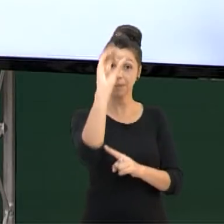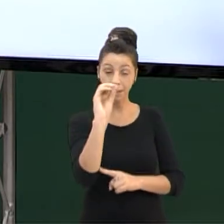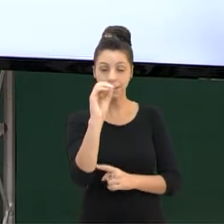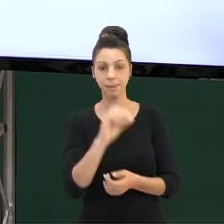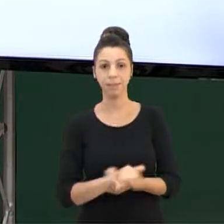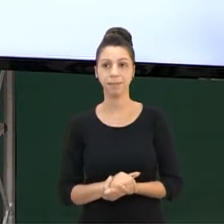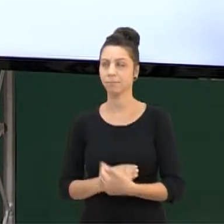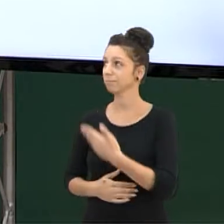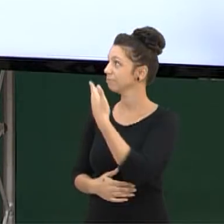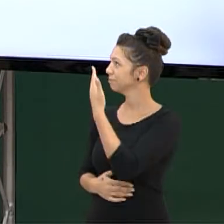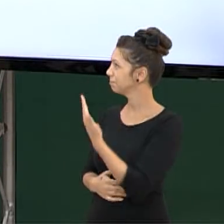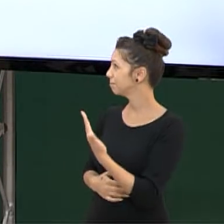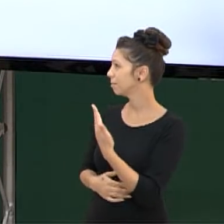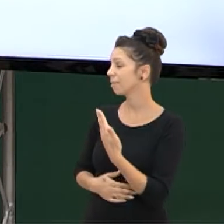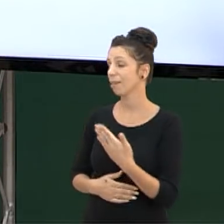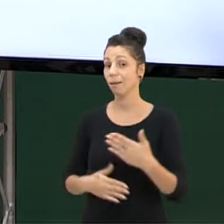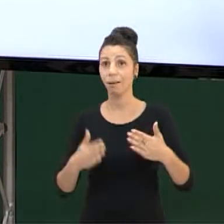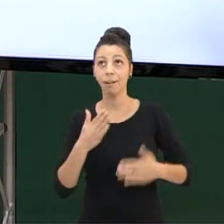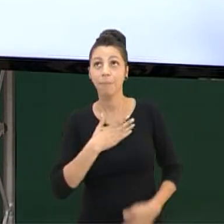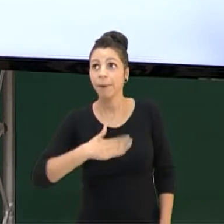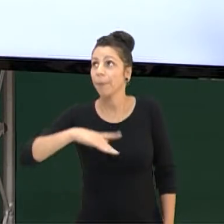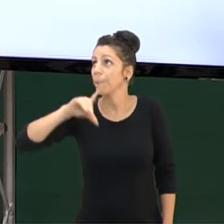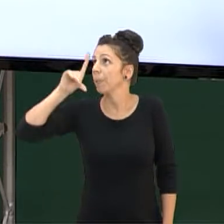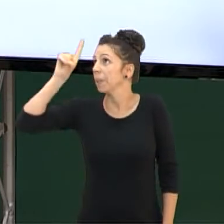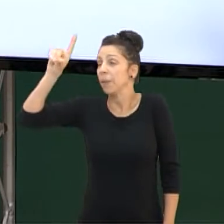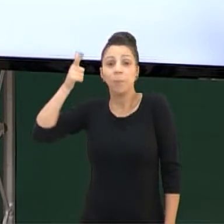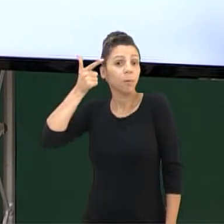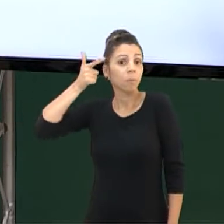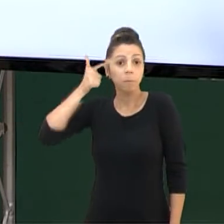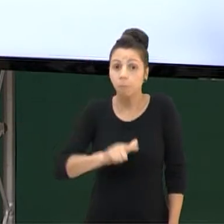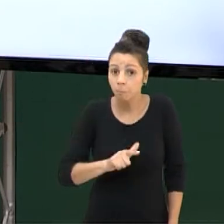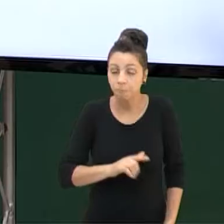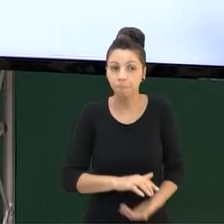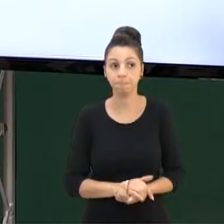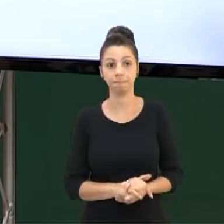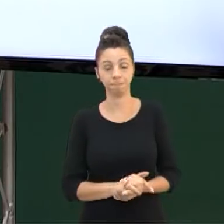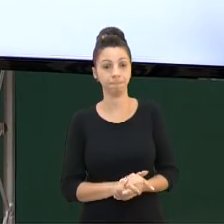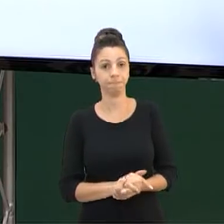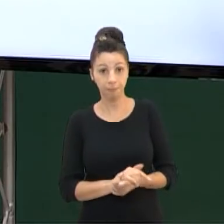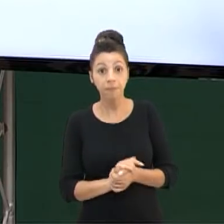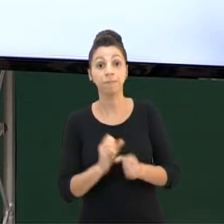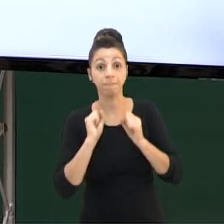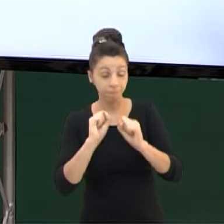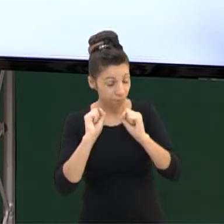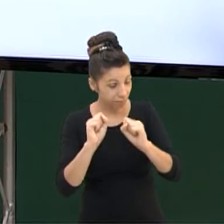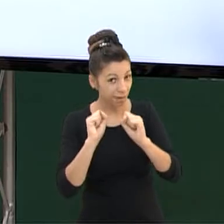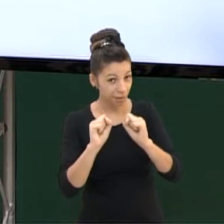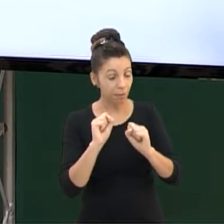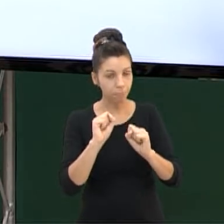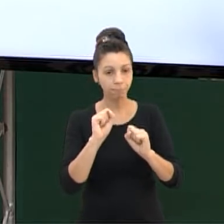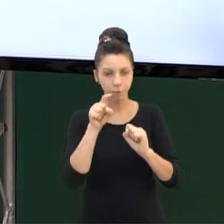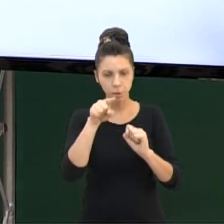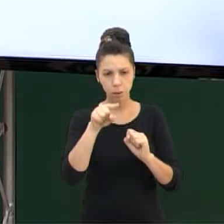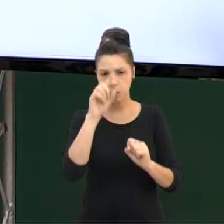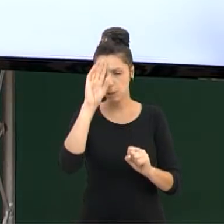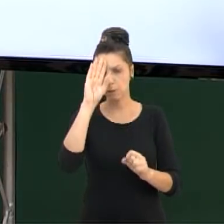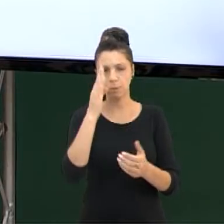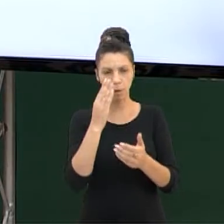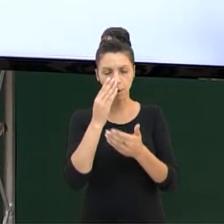Deus, não vai dar certo. Essa fração aqui, vai sim, tá? Vai sim. Presta